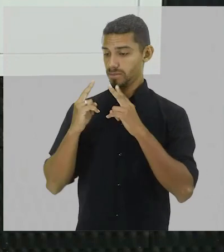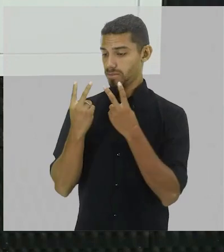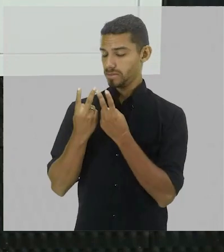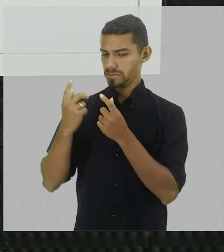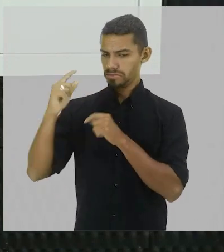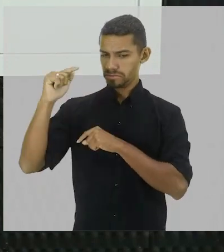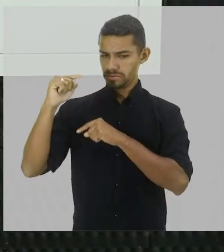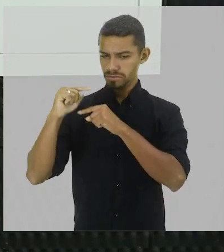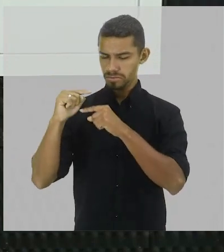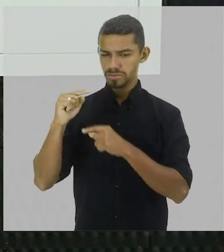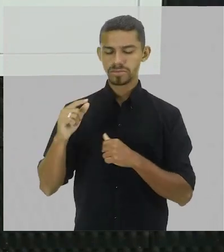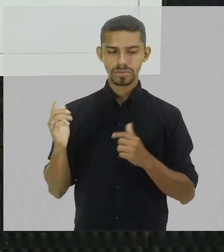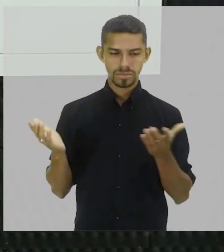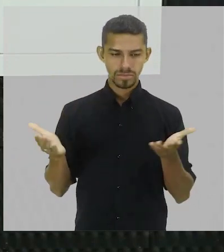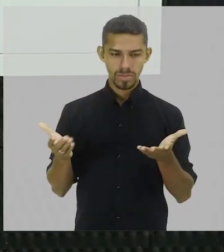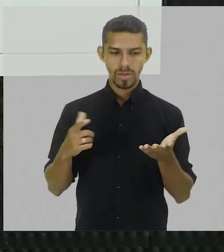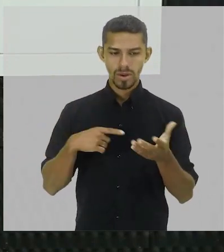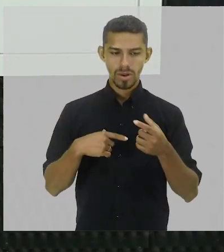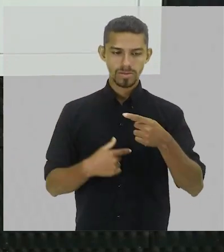ficar 1/3